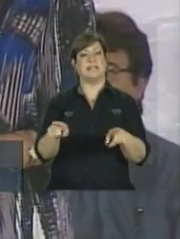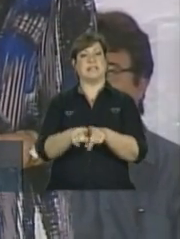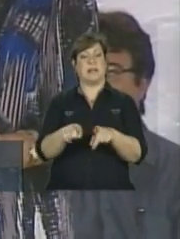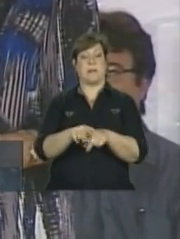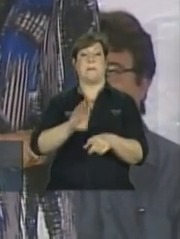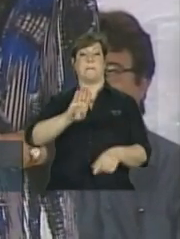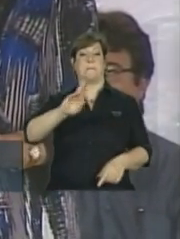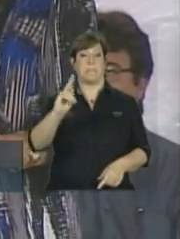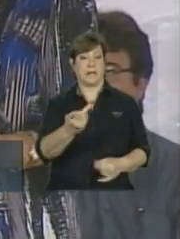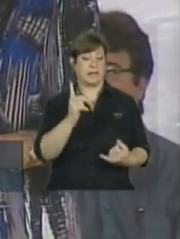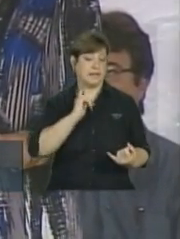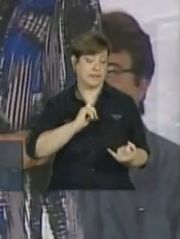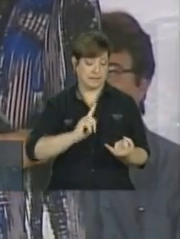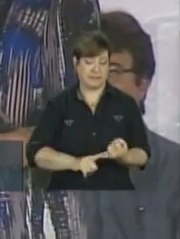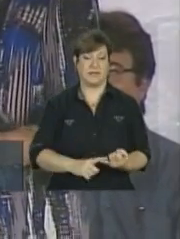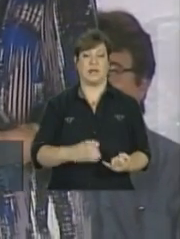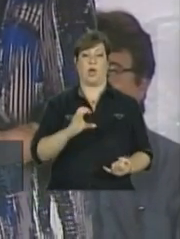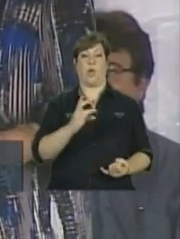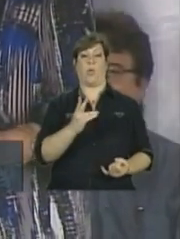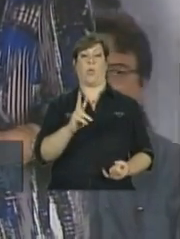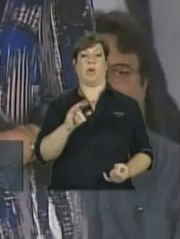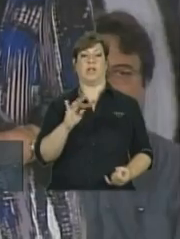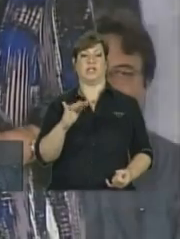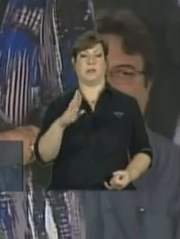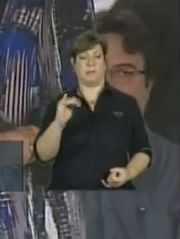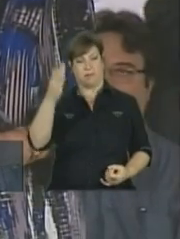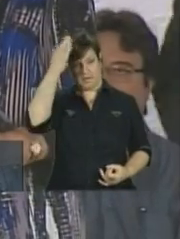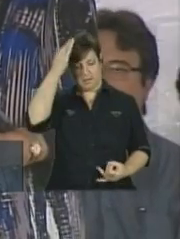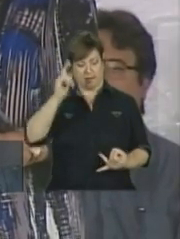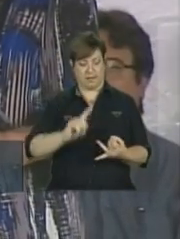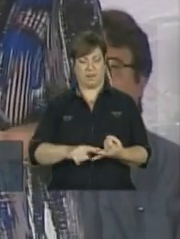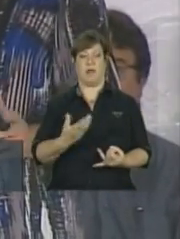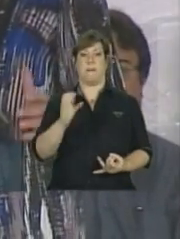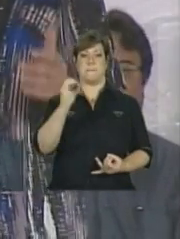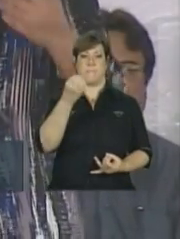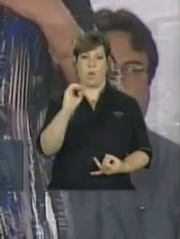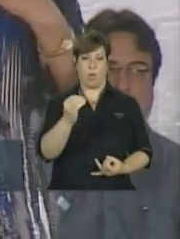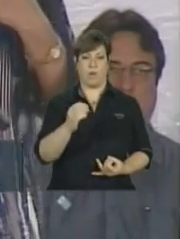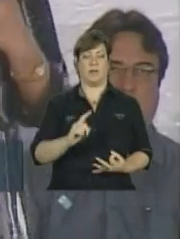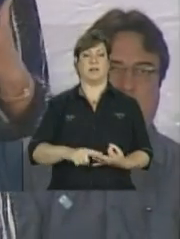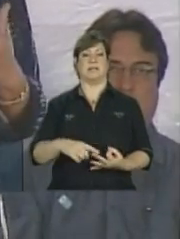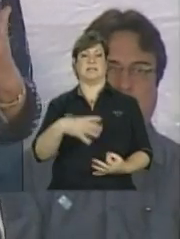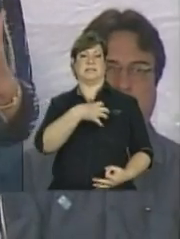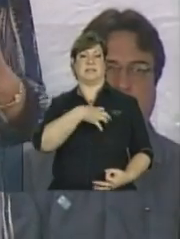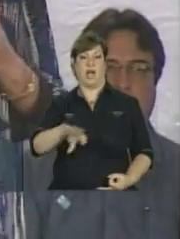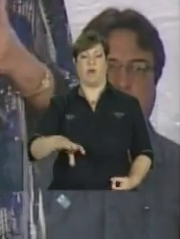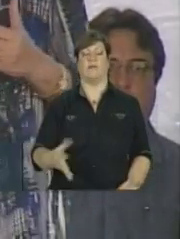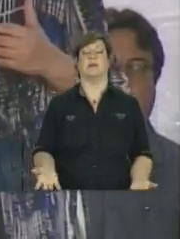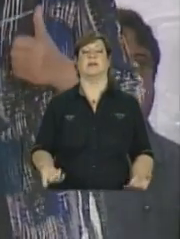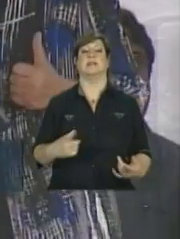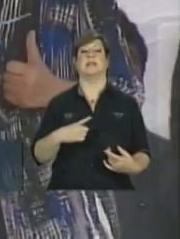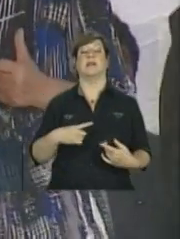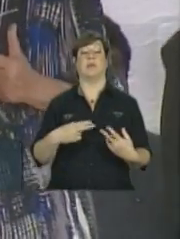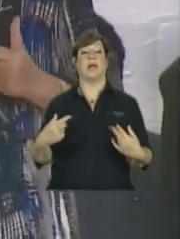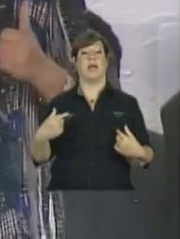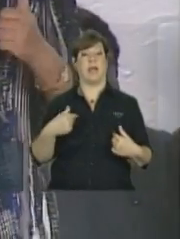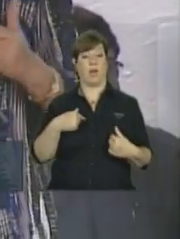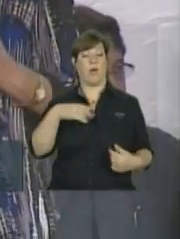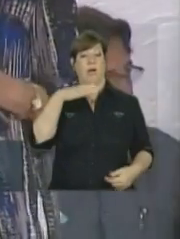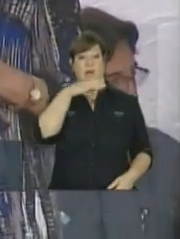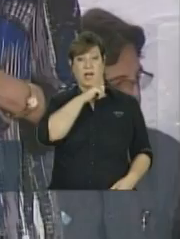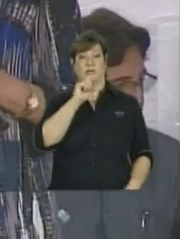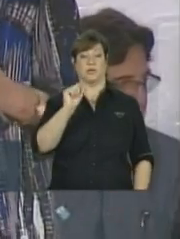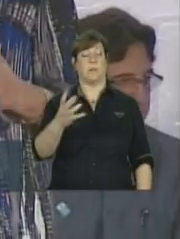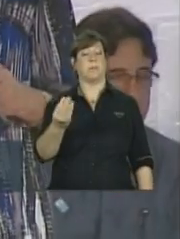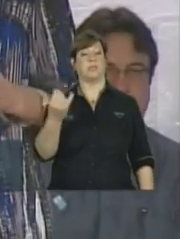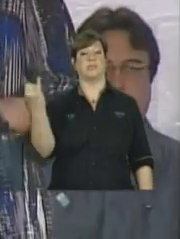em Belo Horizonte, Curitiba, Porto Alegre, Salvador. E eu considero que é